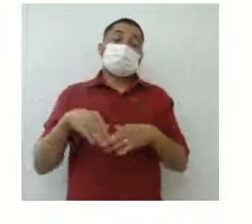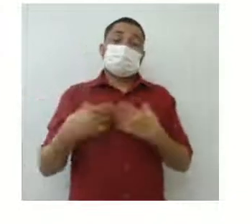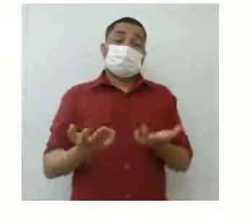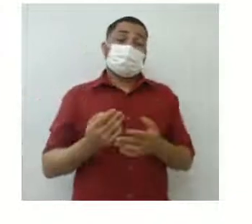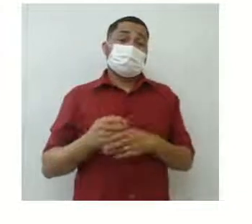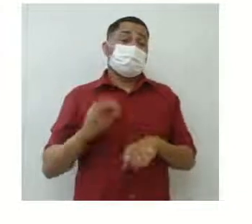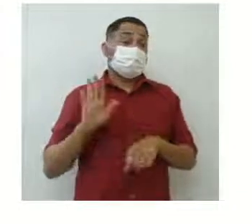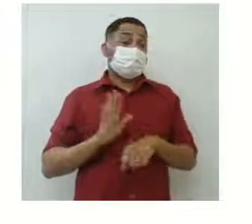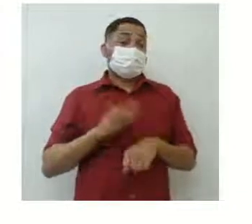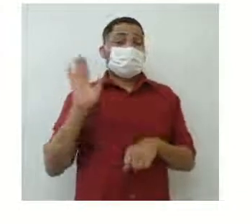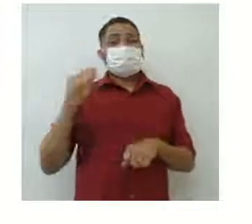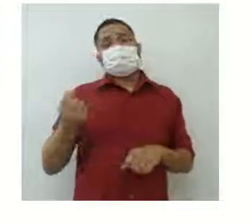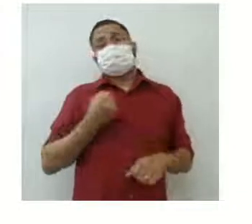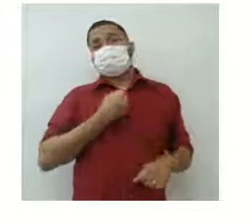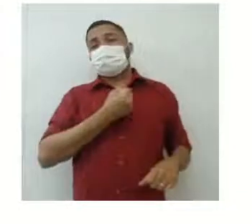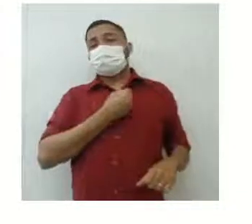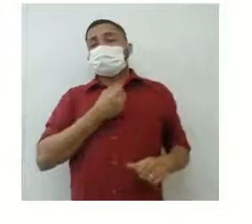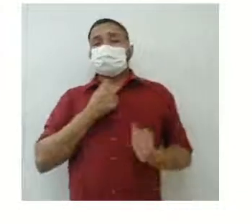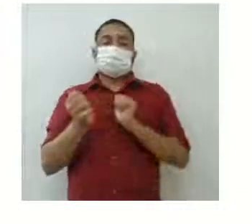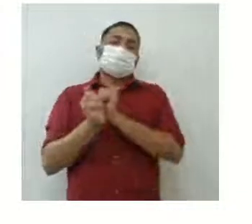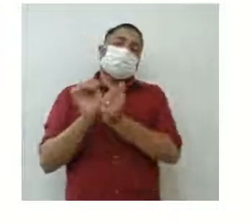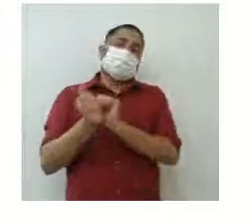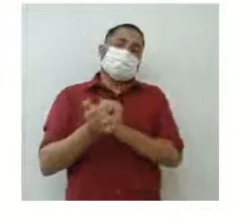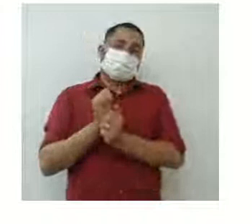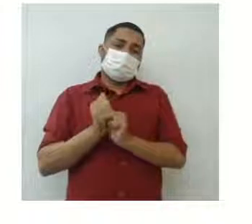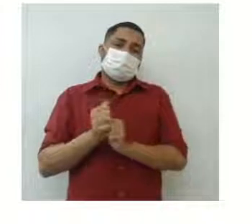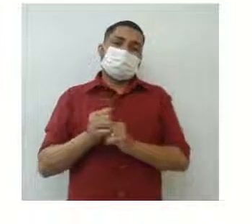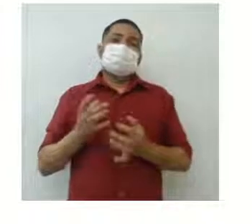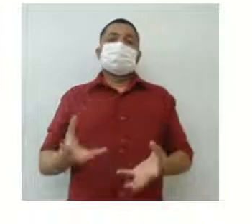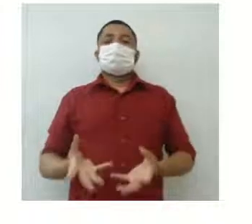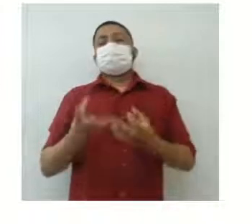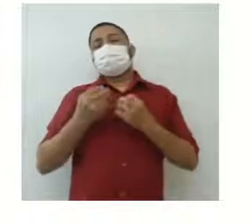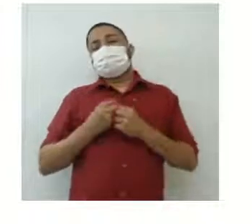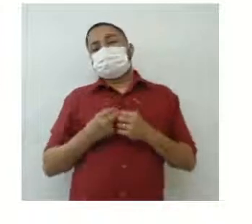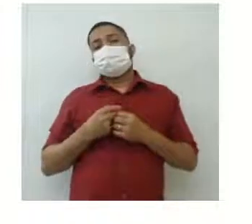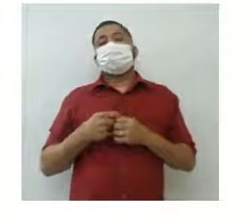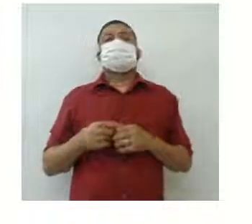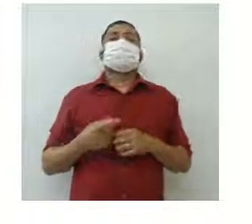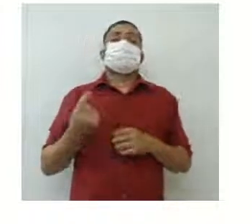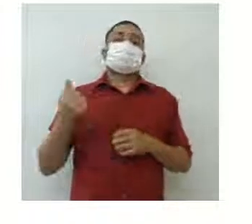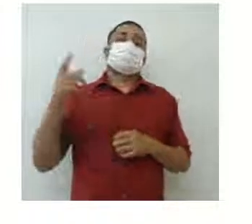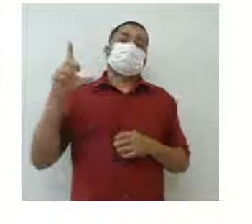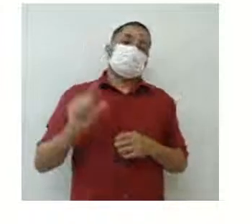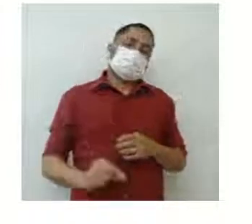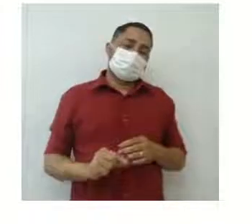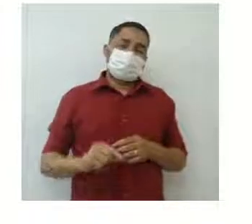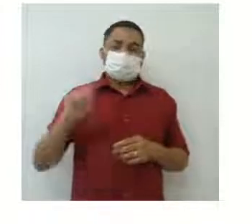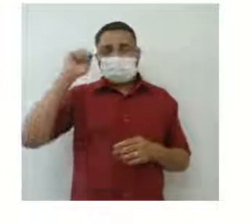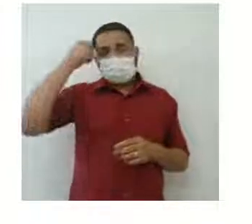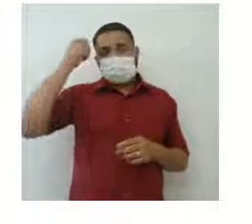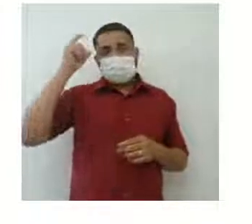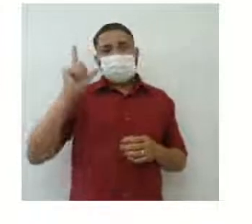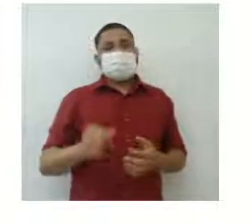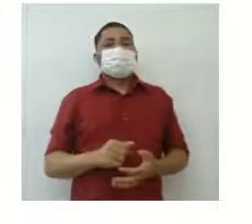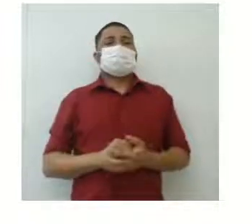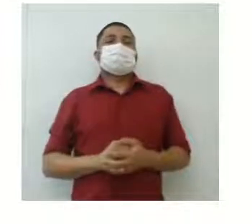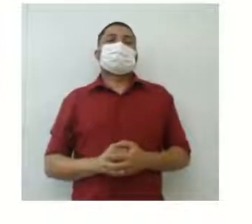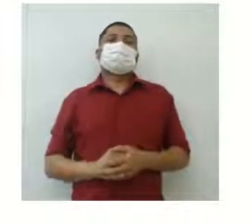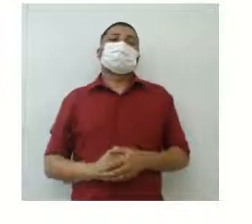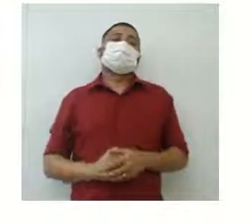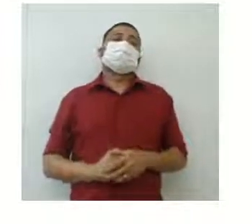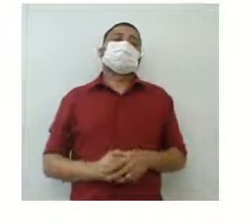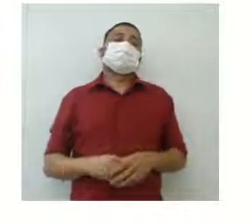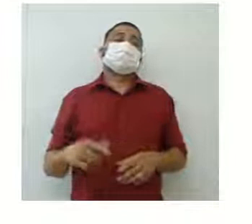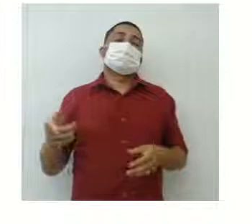quanto maior o número de escravizados adquiridos a baixo custo na África, não é isso? Os plantadores